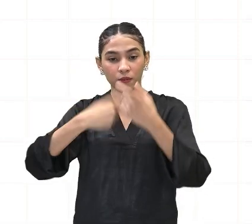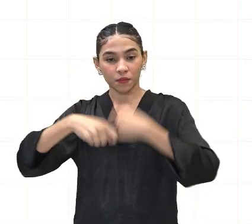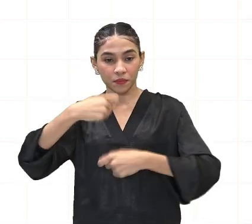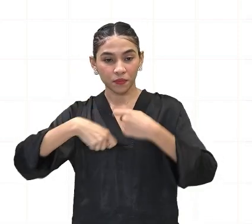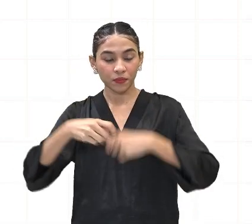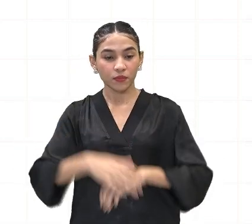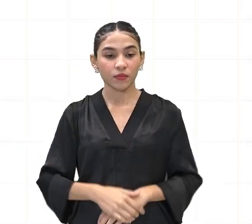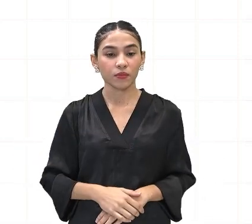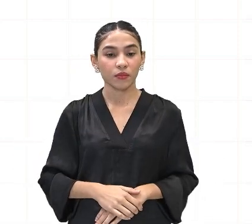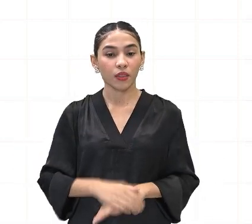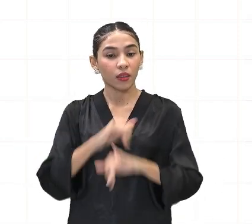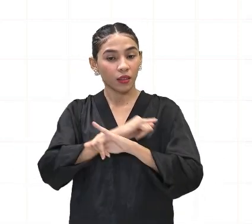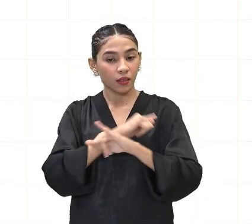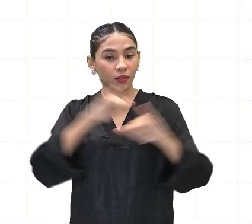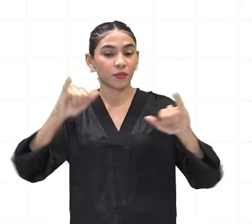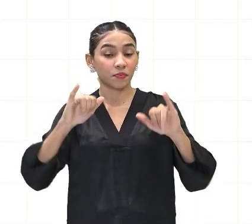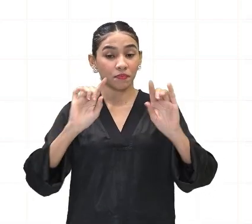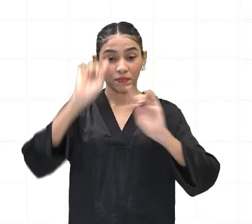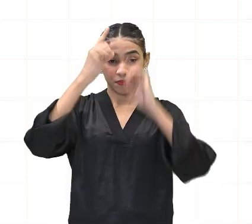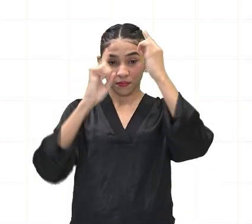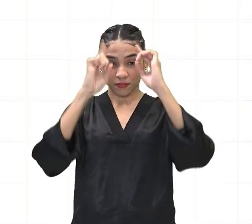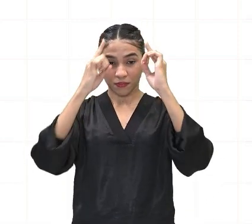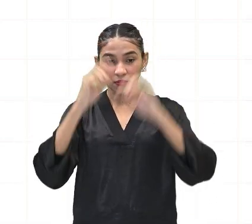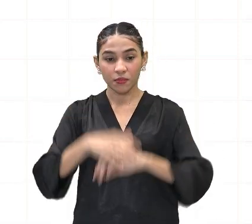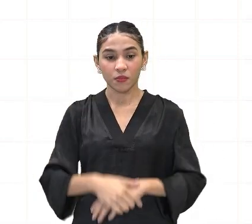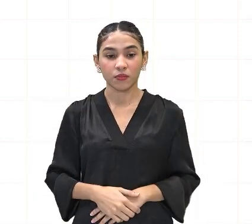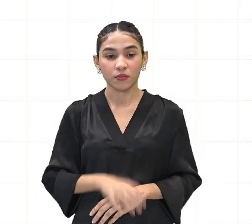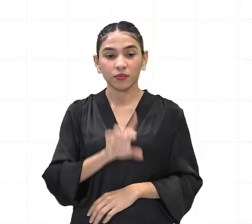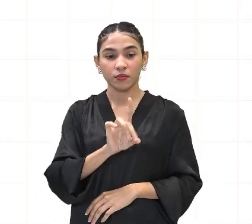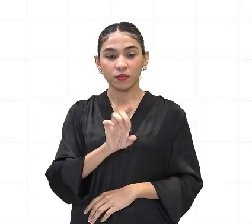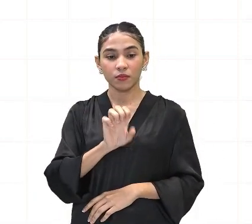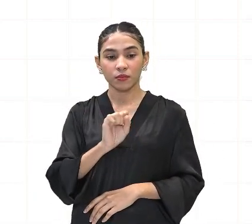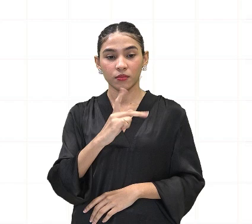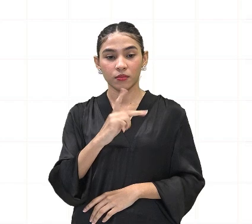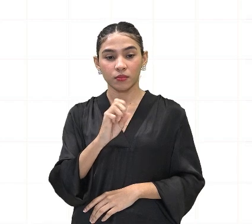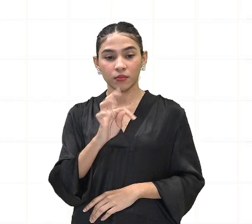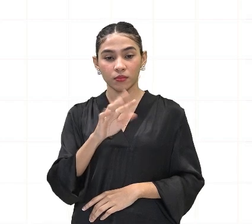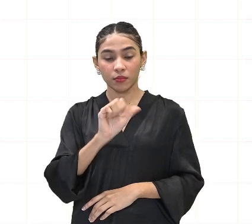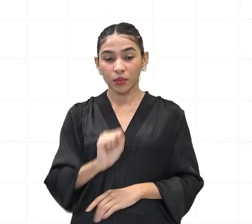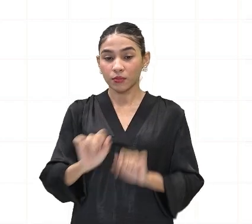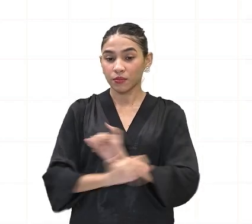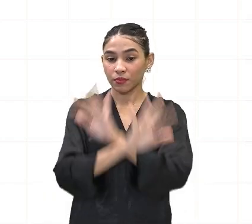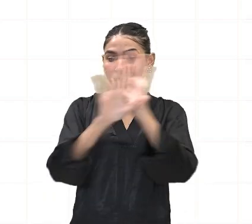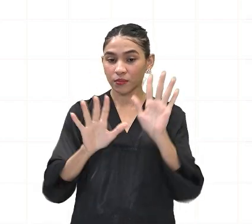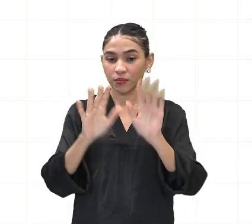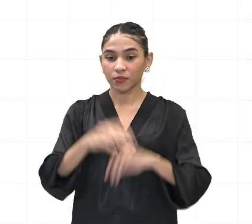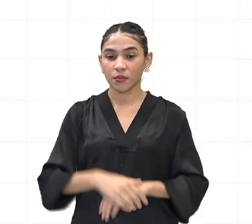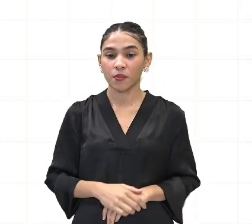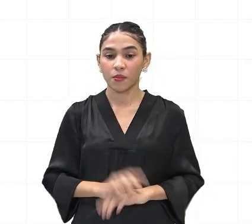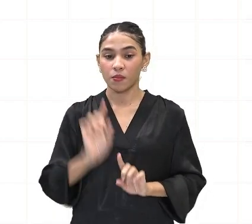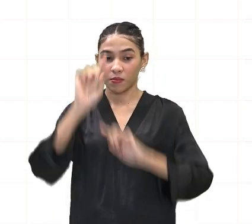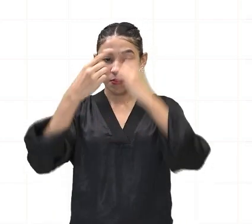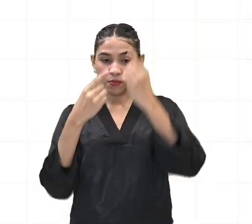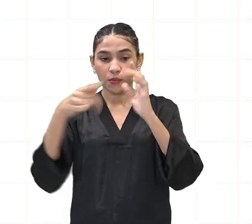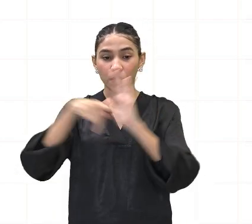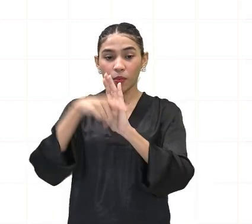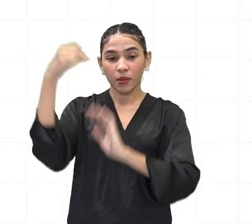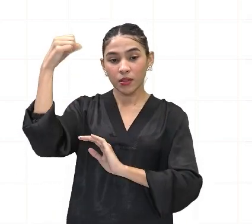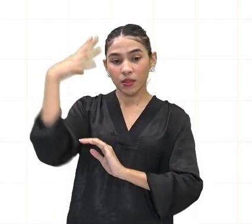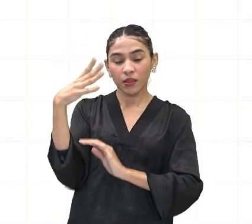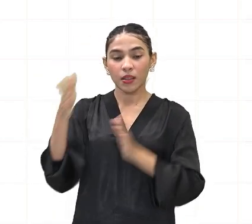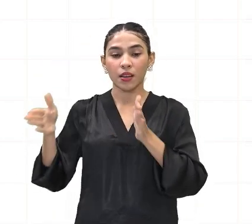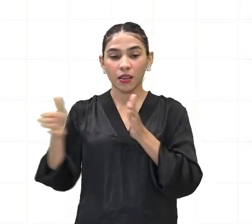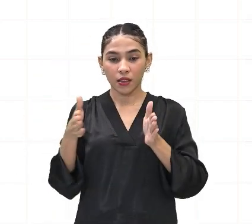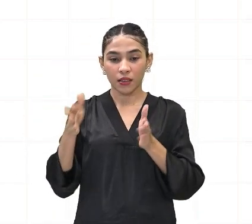economia, a divulgação de novas ideias, déspotas esclarecidos, ideais